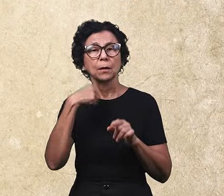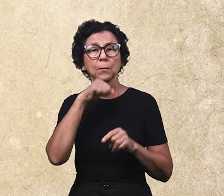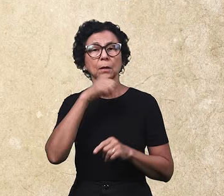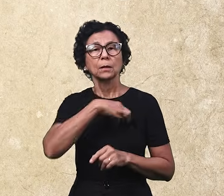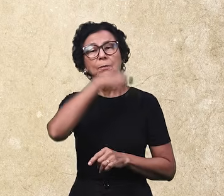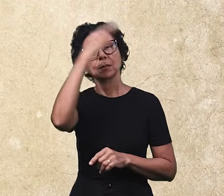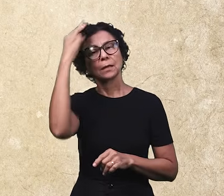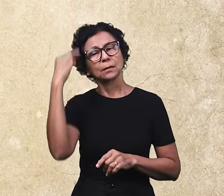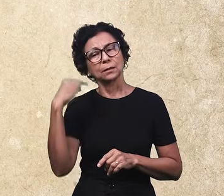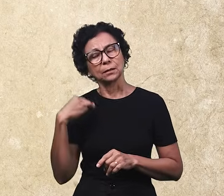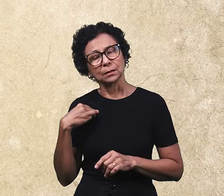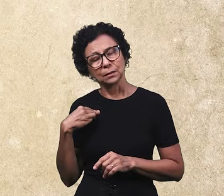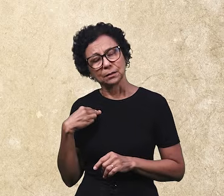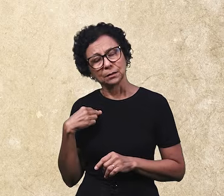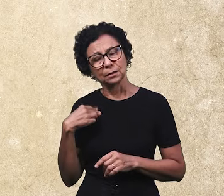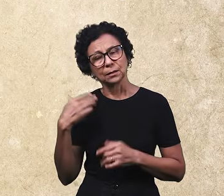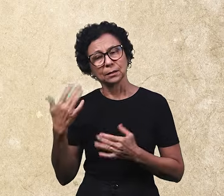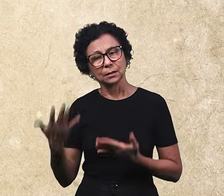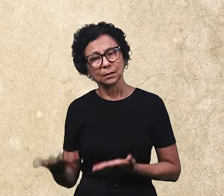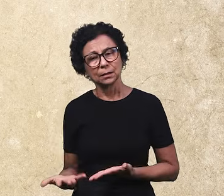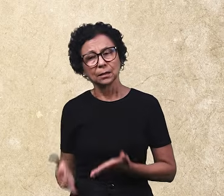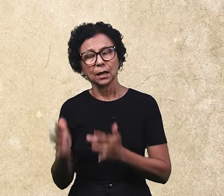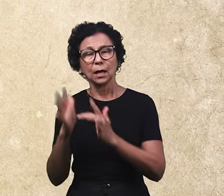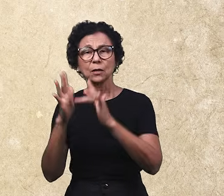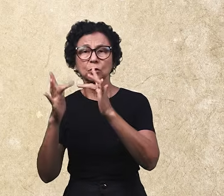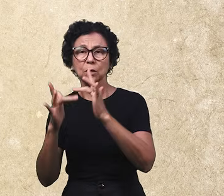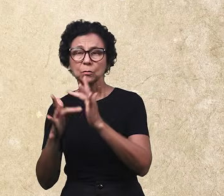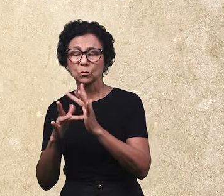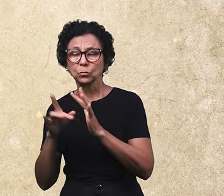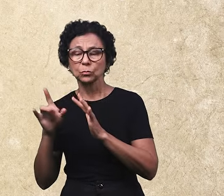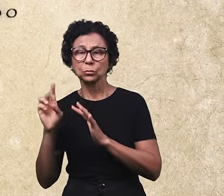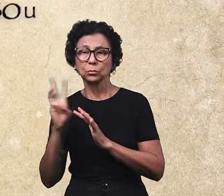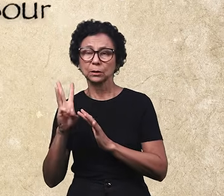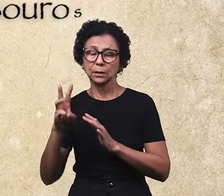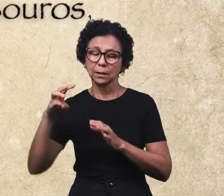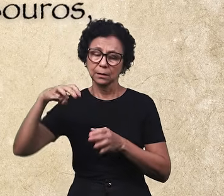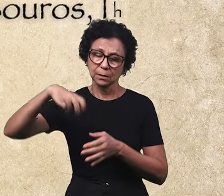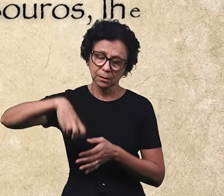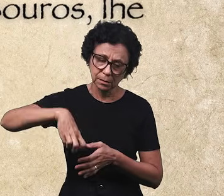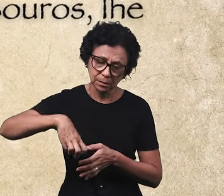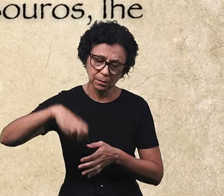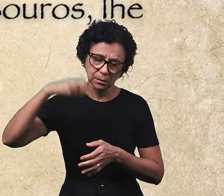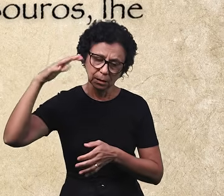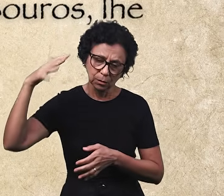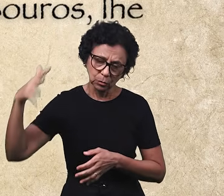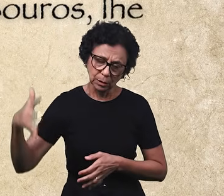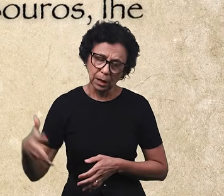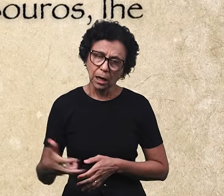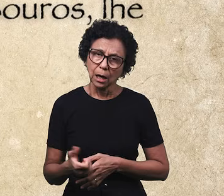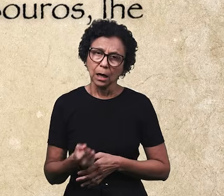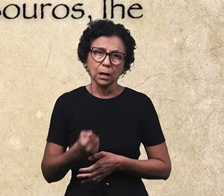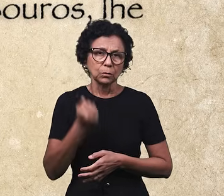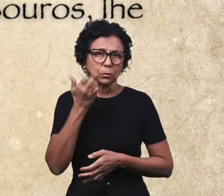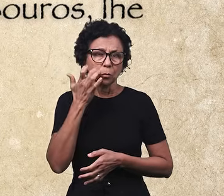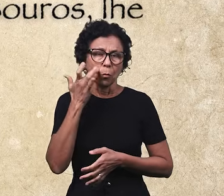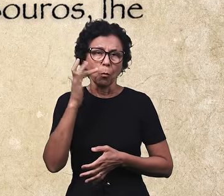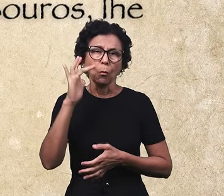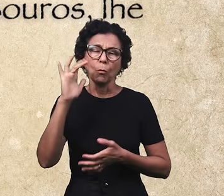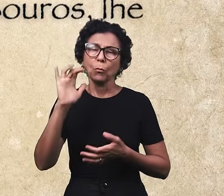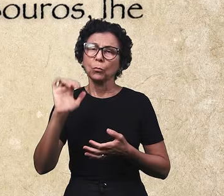e prostraram-se, e o adoraram, e abriram seus tesouros, lhe